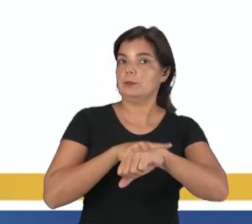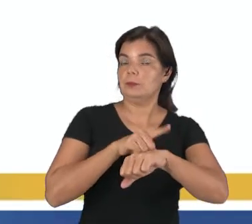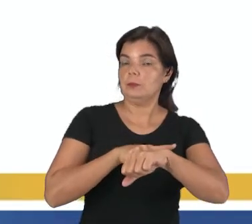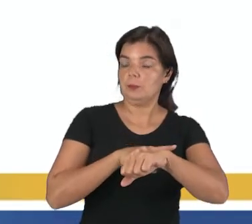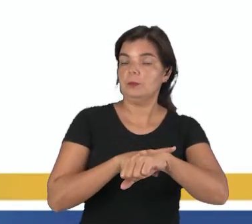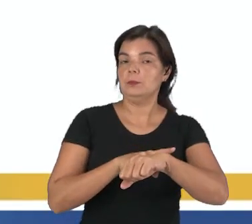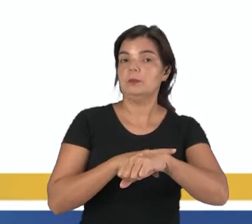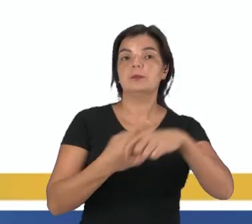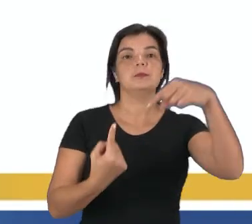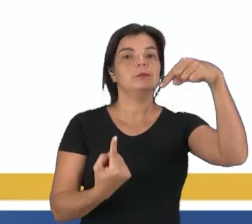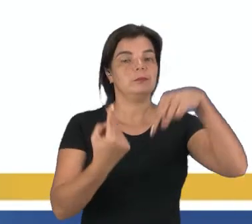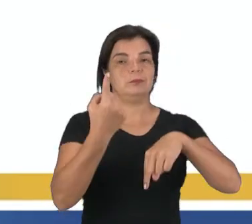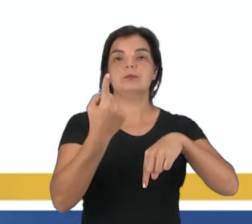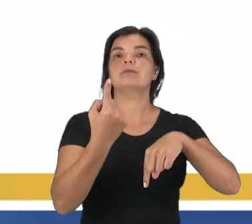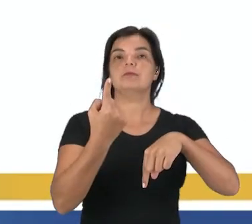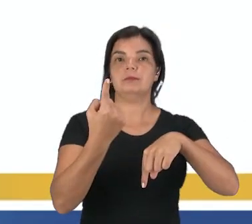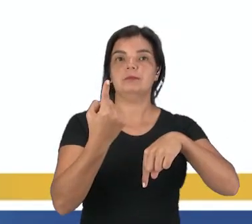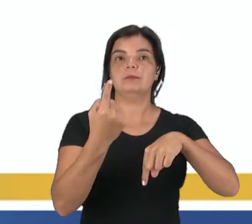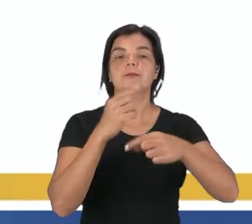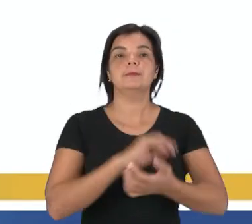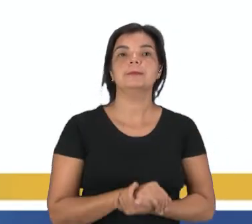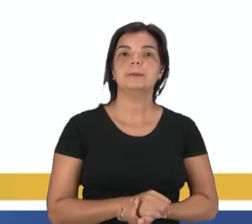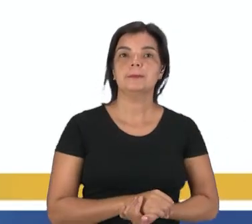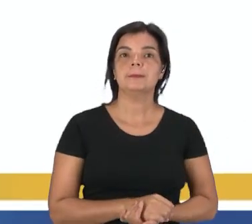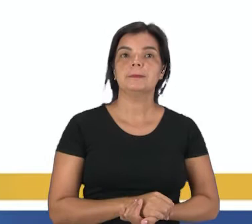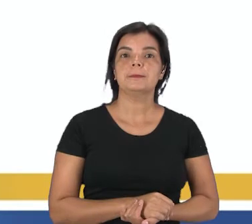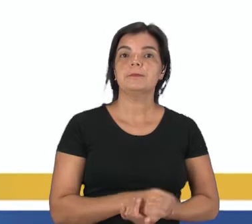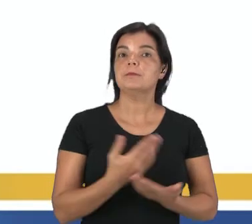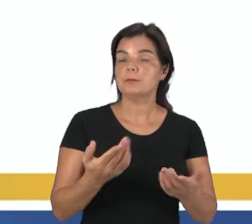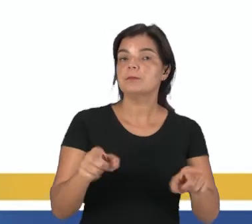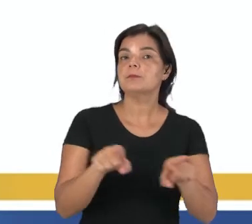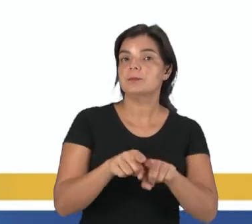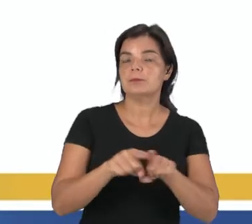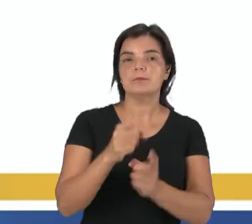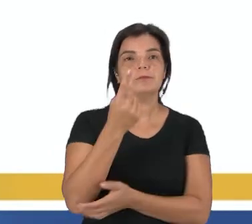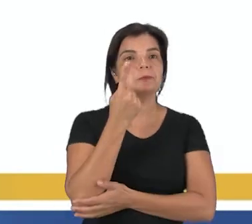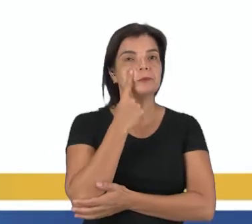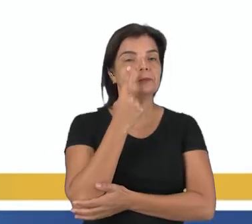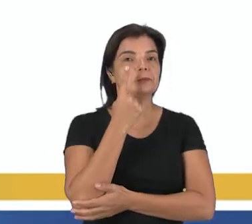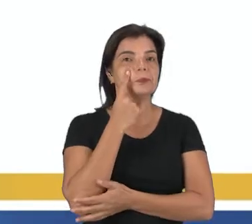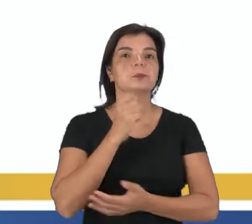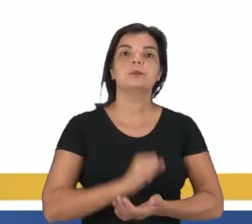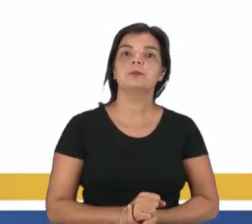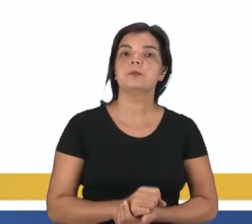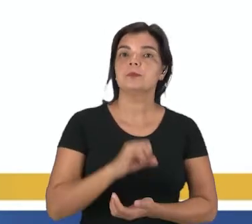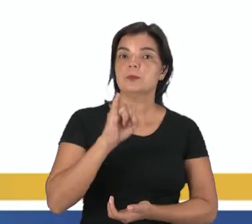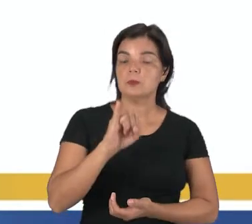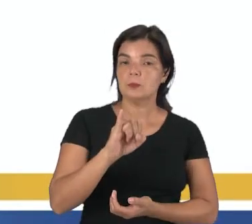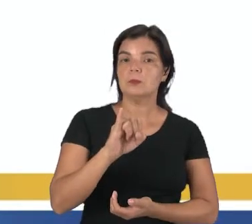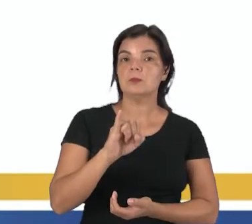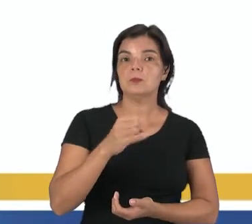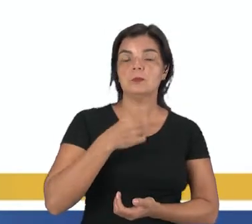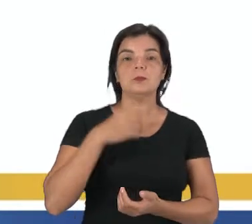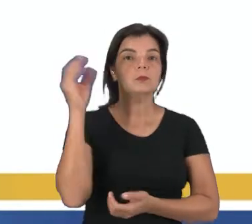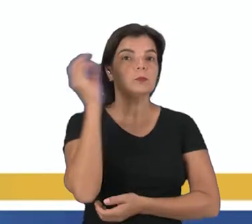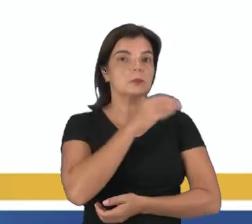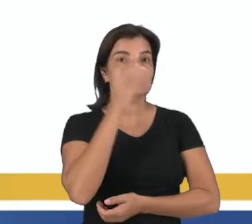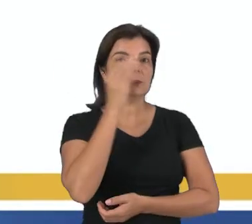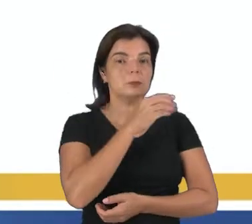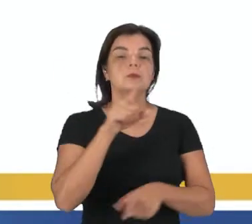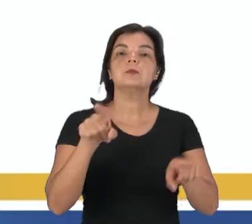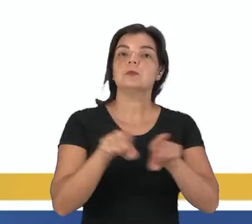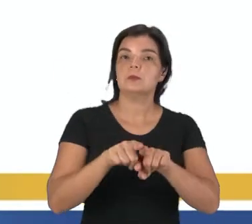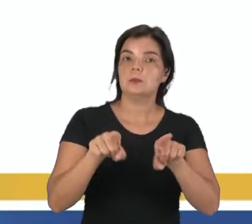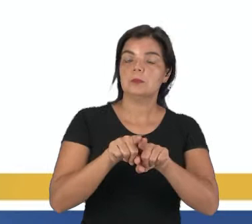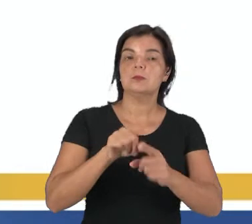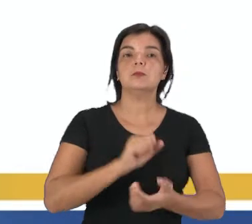velocidade média e tempo, são inversamente proporcionais. E nós podemos observar isso, que quanto mais rápido nós